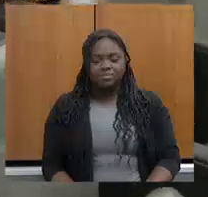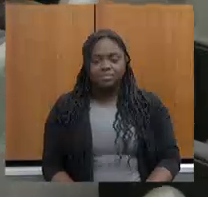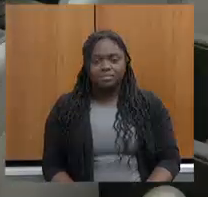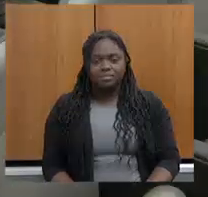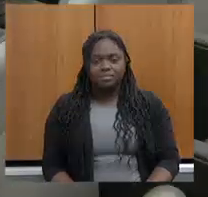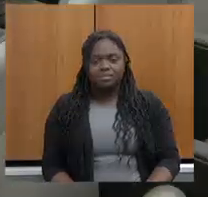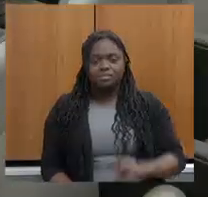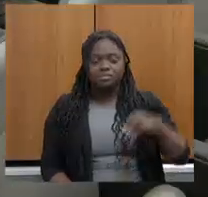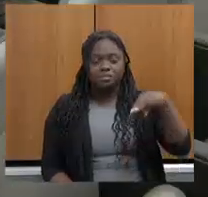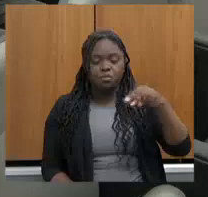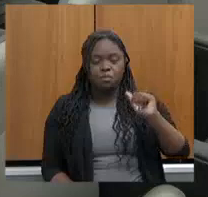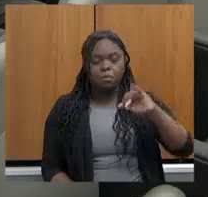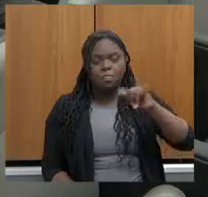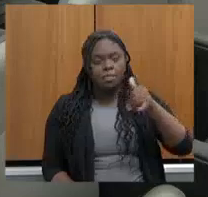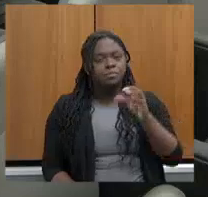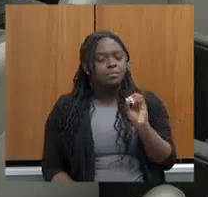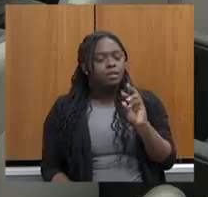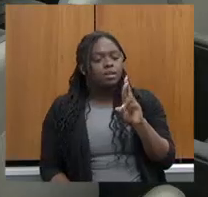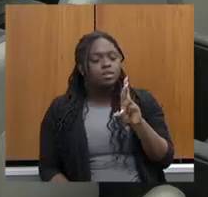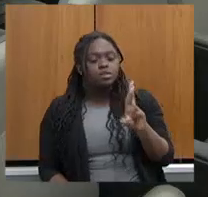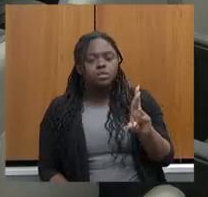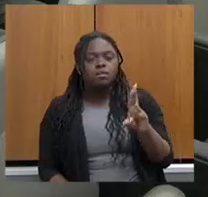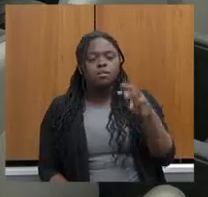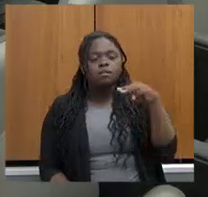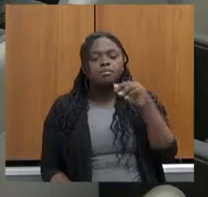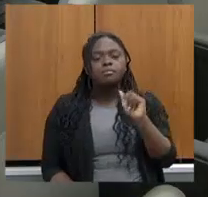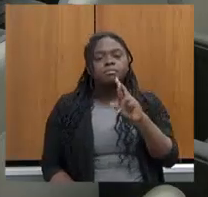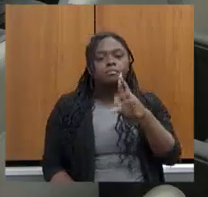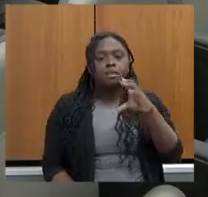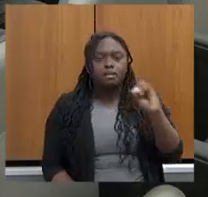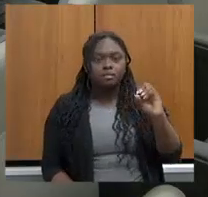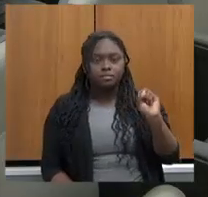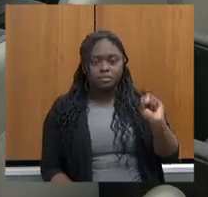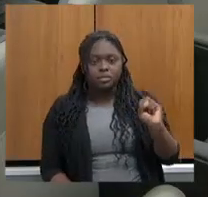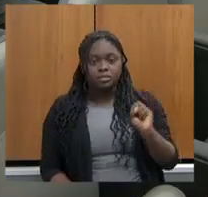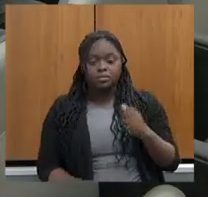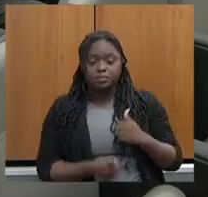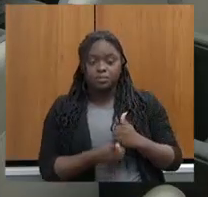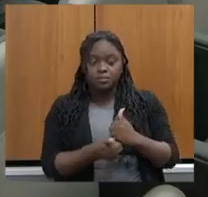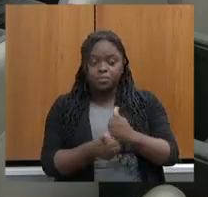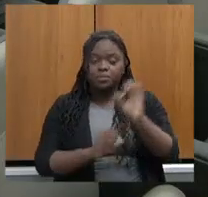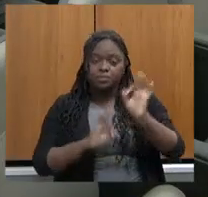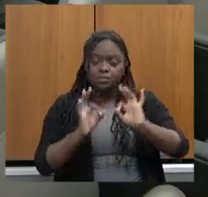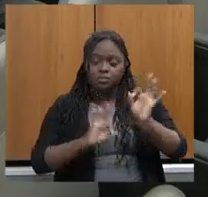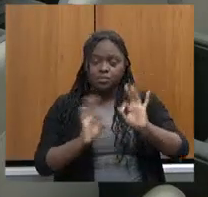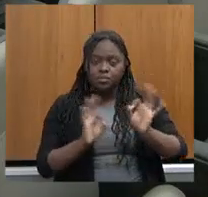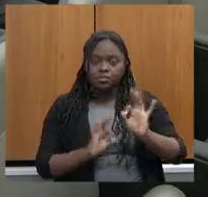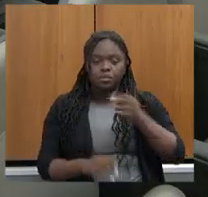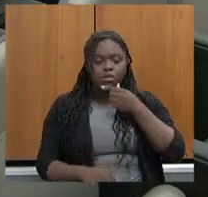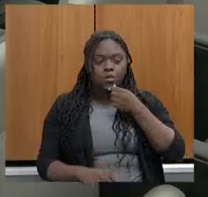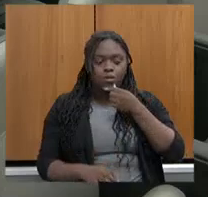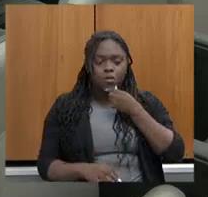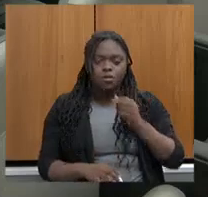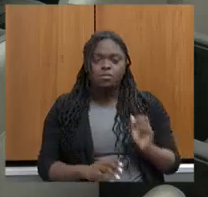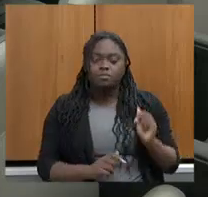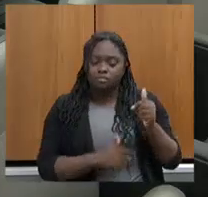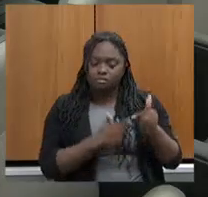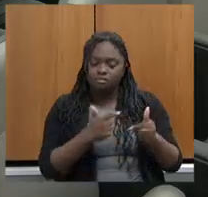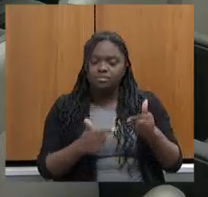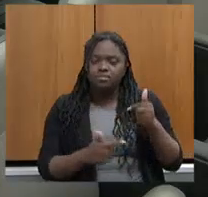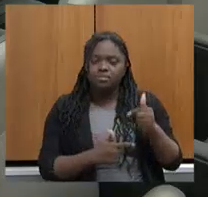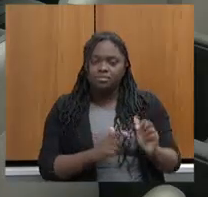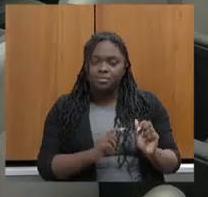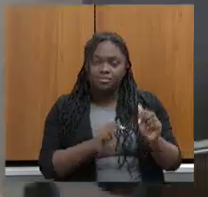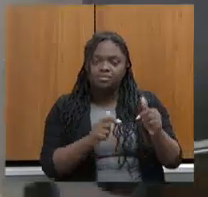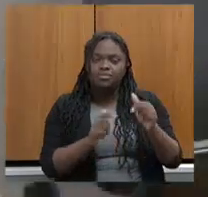Major BM Marcos Anderson Viana Soares assessor de planejamento é o homem das emendas viu João ele que